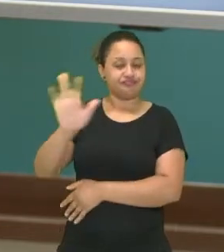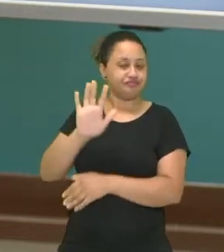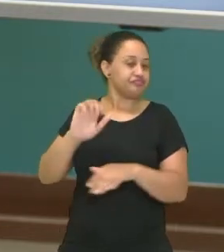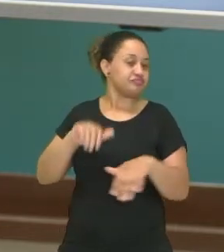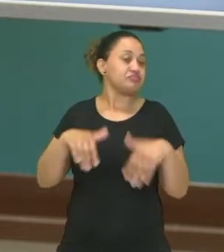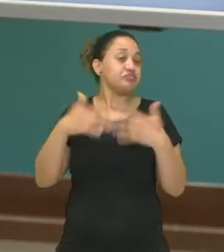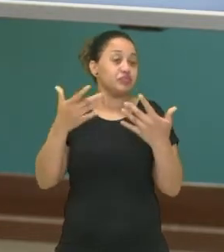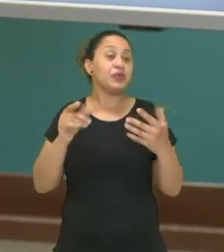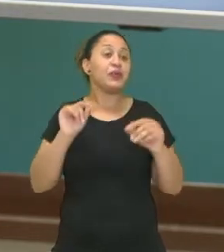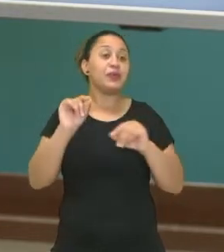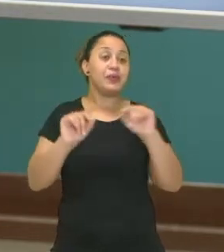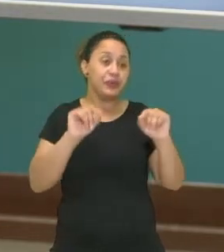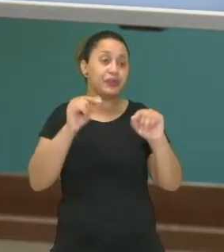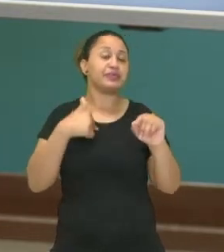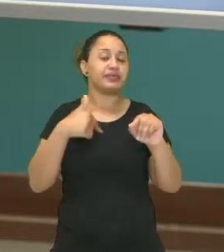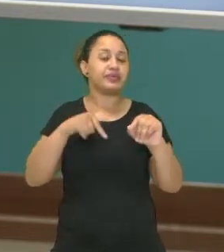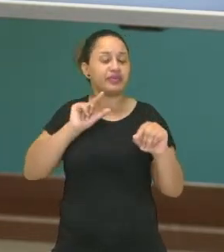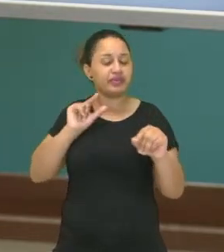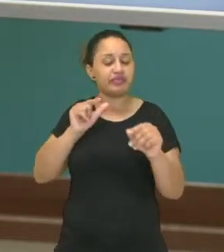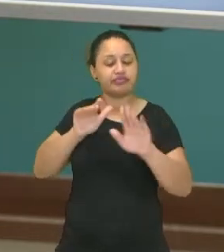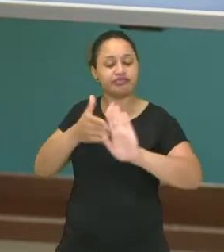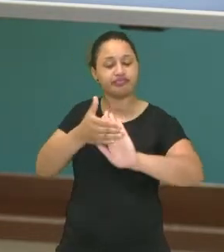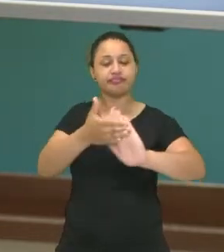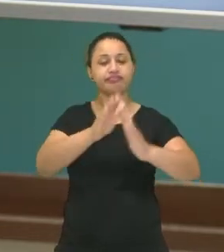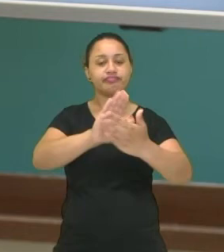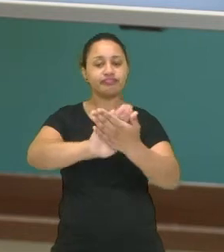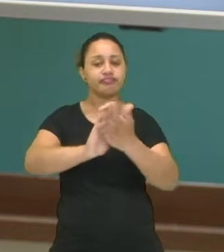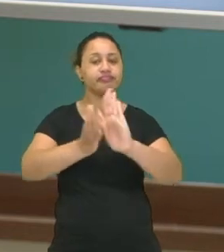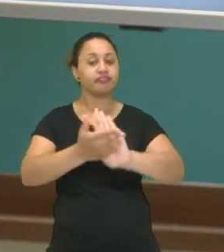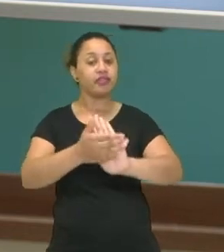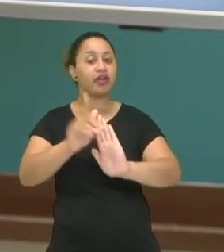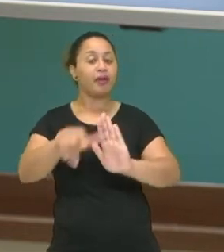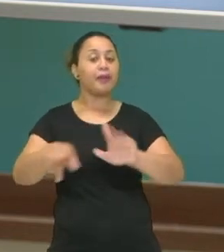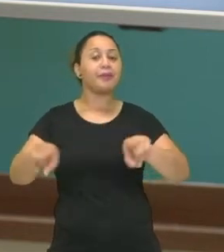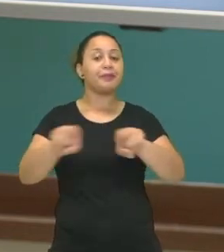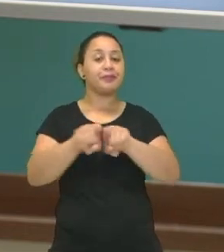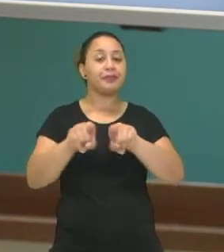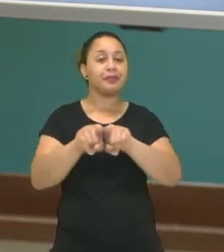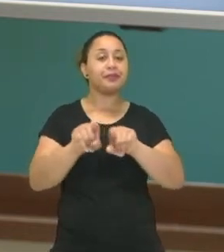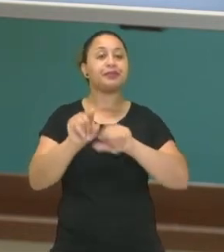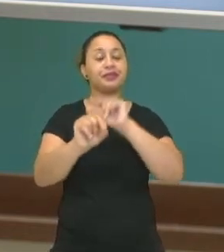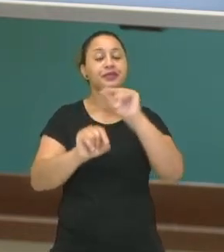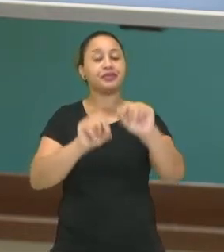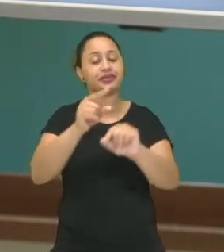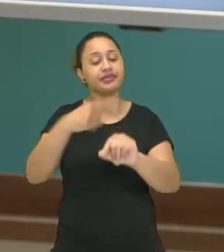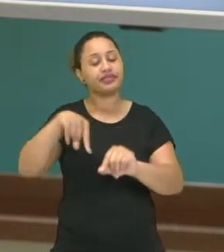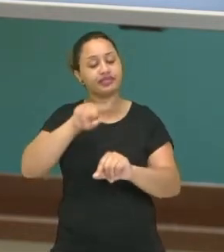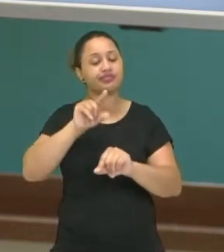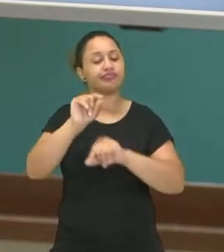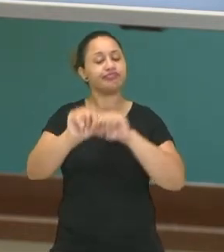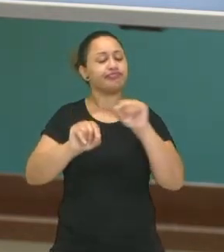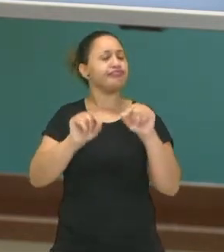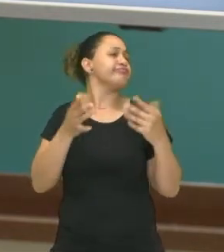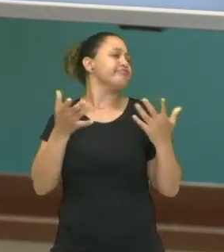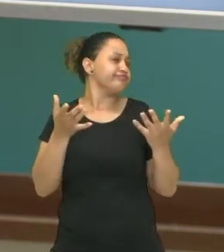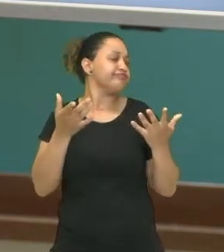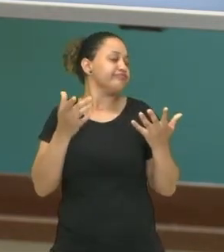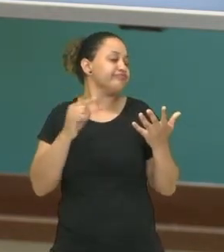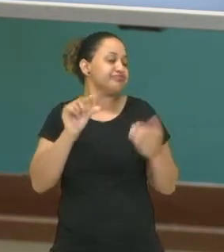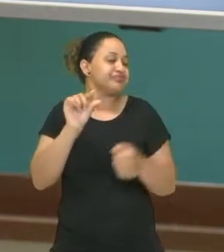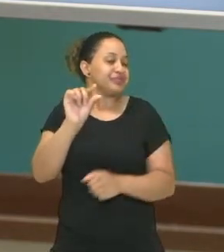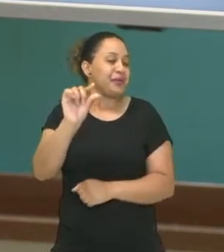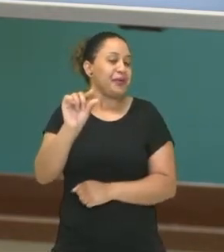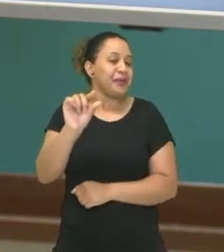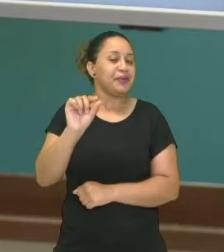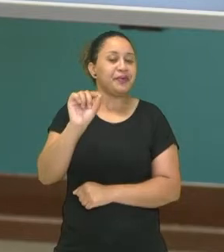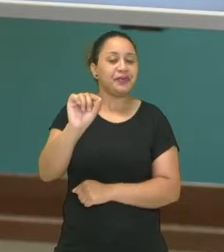o aquecimento que nós fizemos, o alongamento, ele serve também para que a gente tenha um pouquinho que